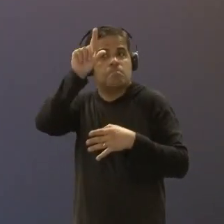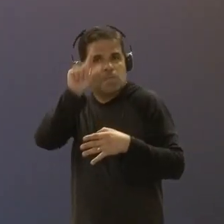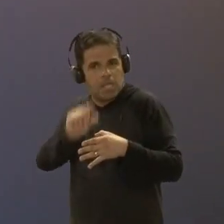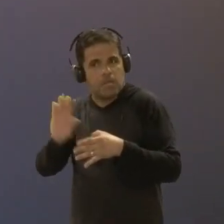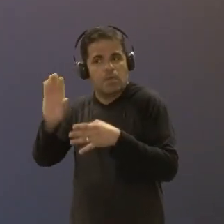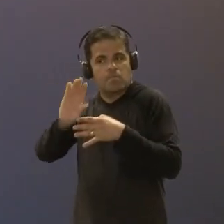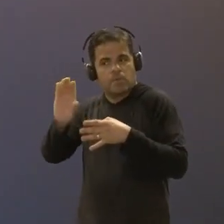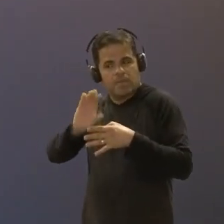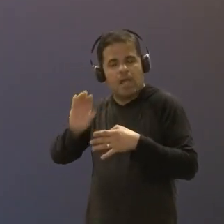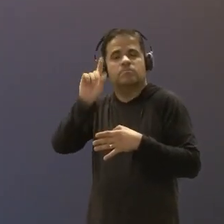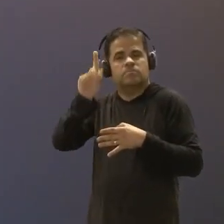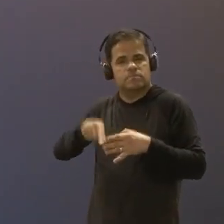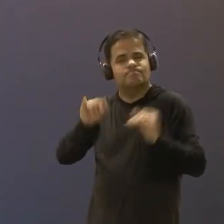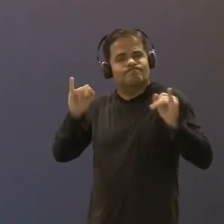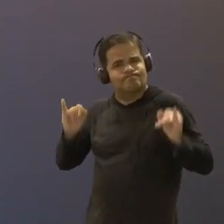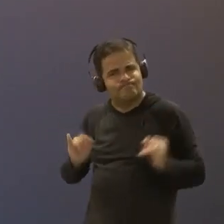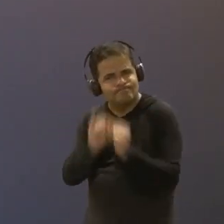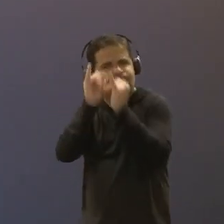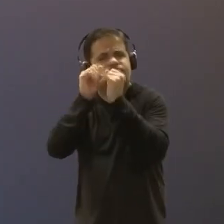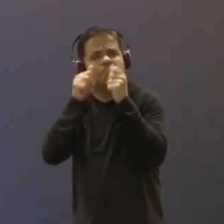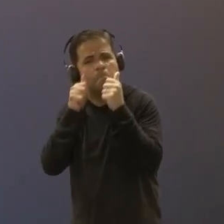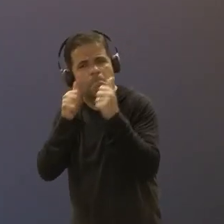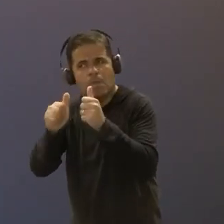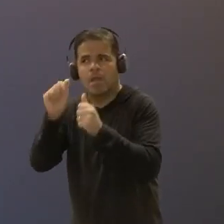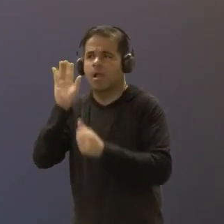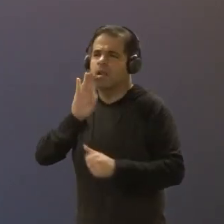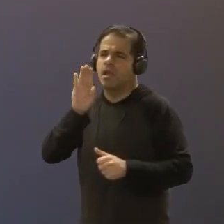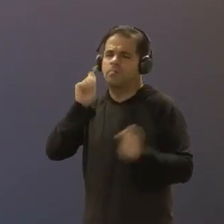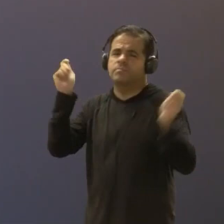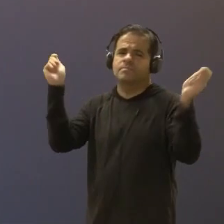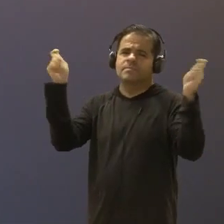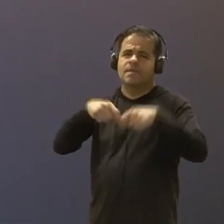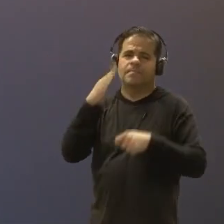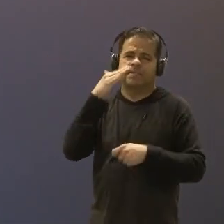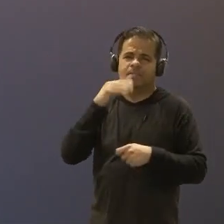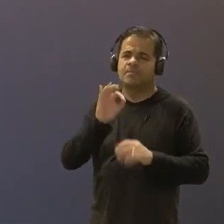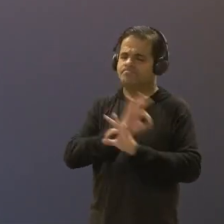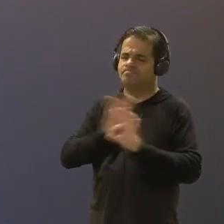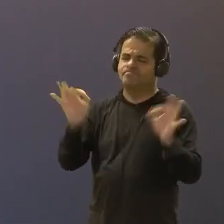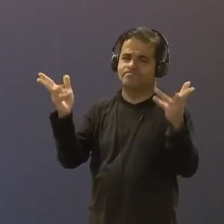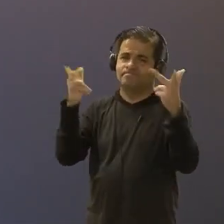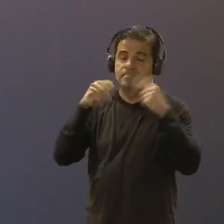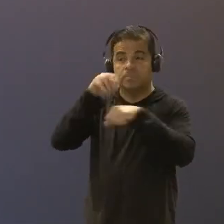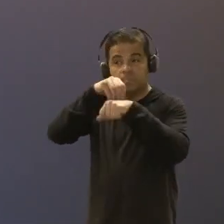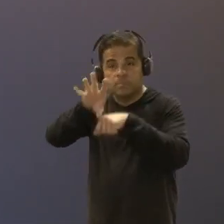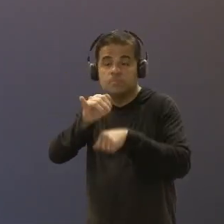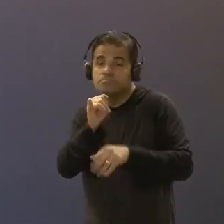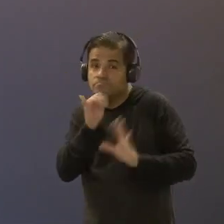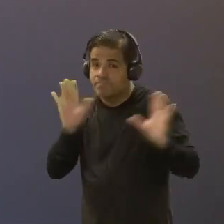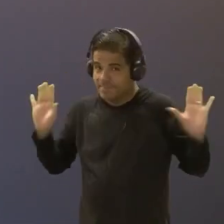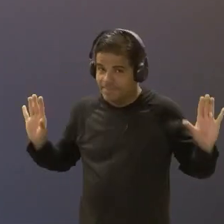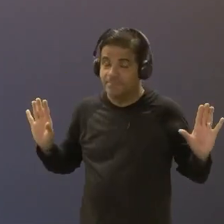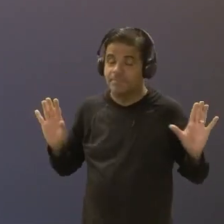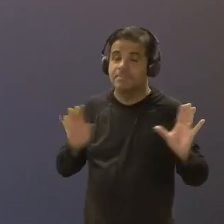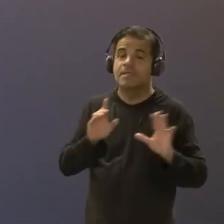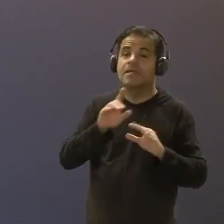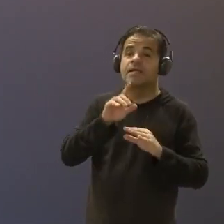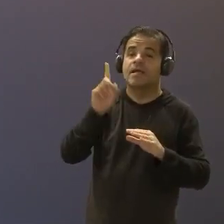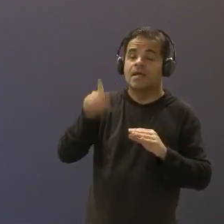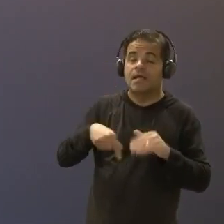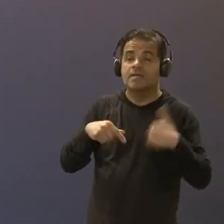carboidrato seria uma dieta assim bem legal para a gente poder entender. Maravilha. O Direct, dando exemplo do Direct, né? Que é o exemplo